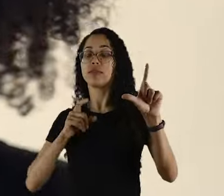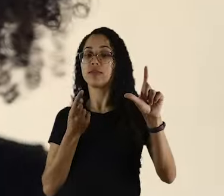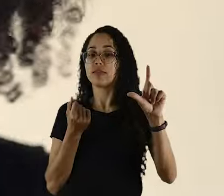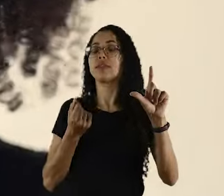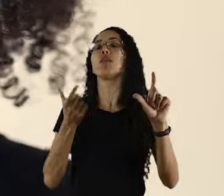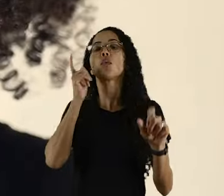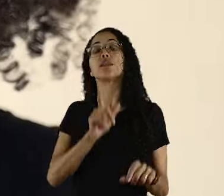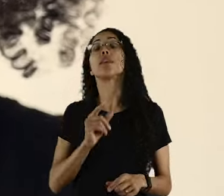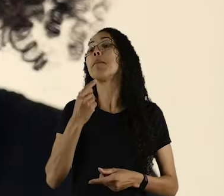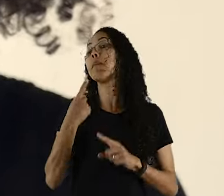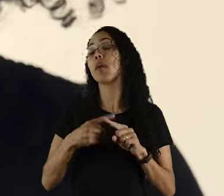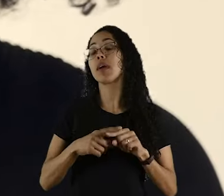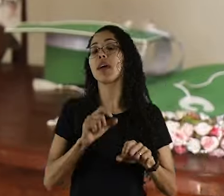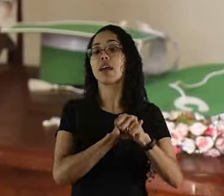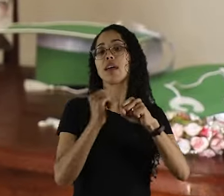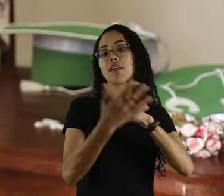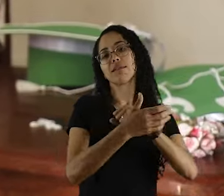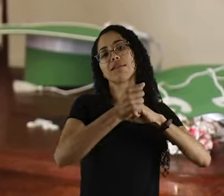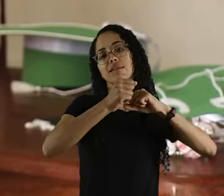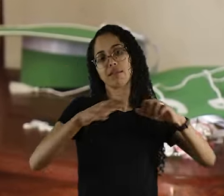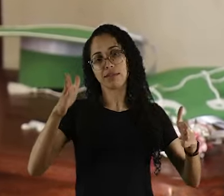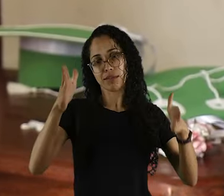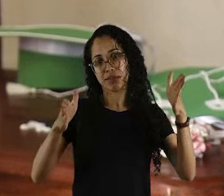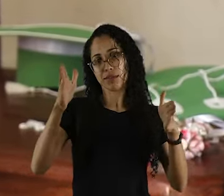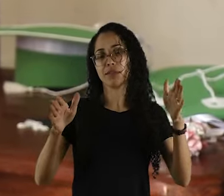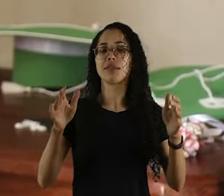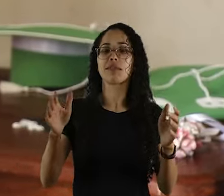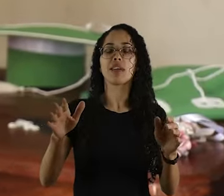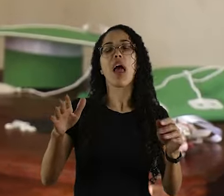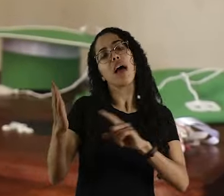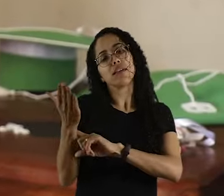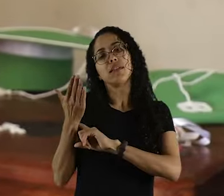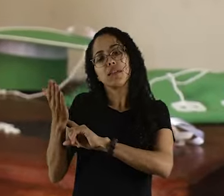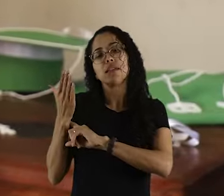a ser autônoma, né? E eu comecei a